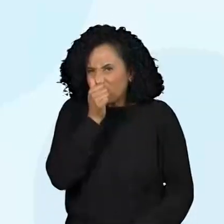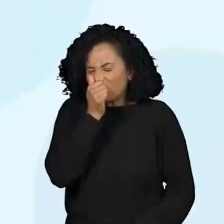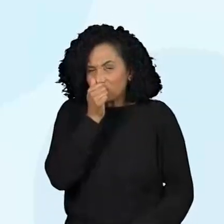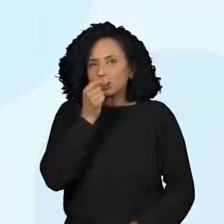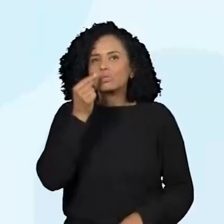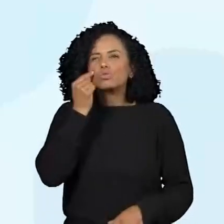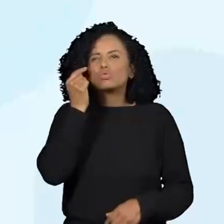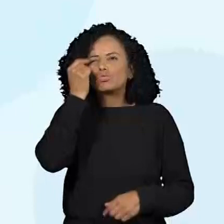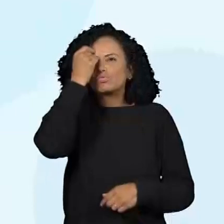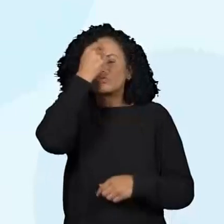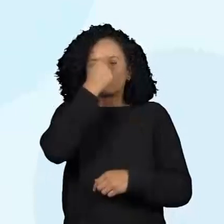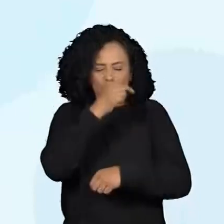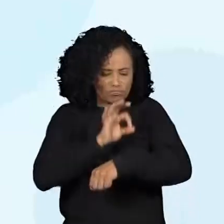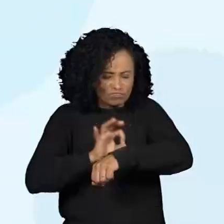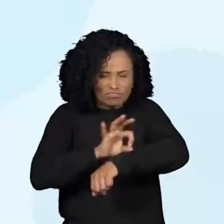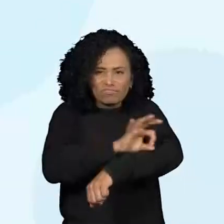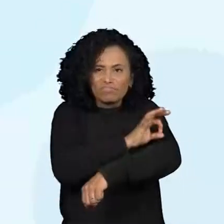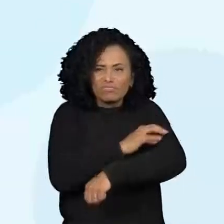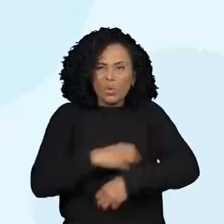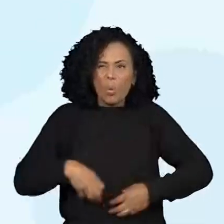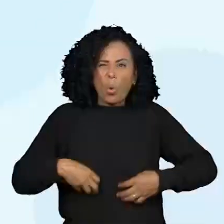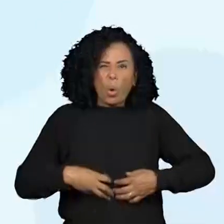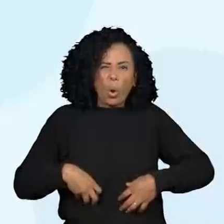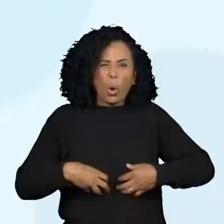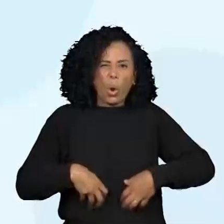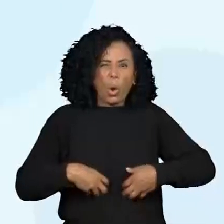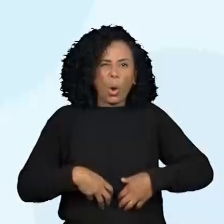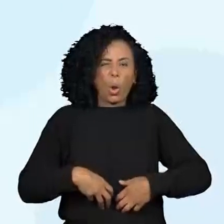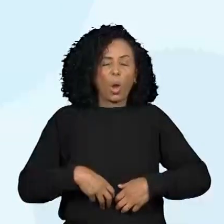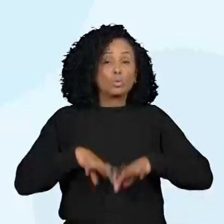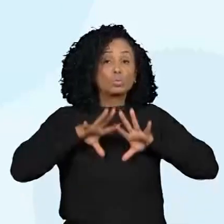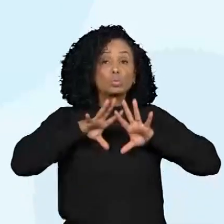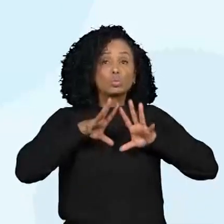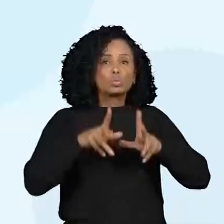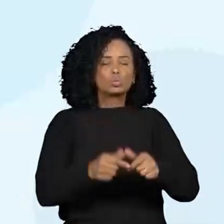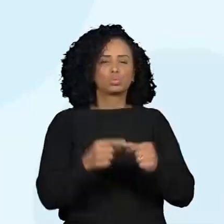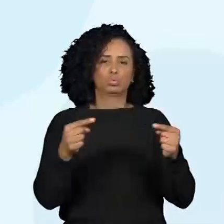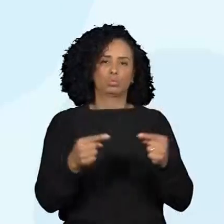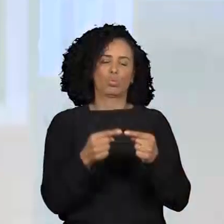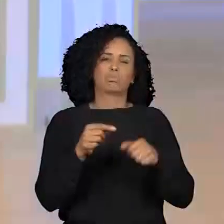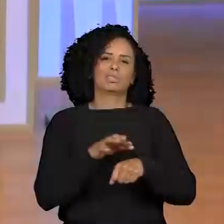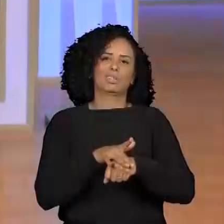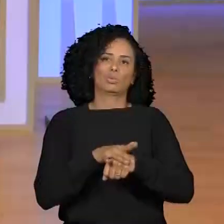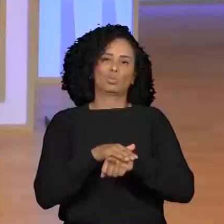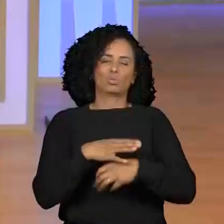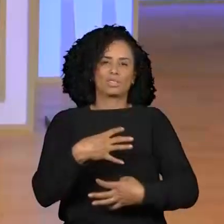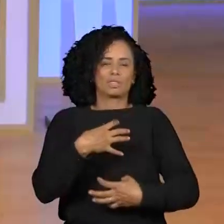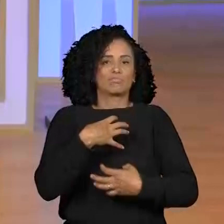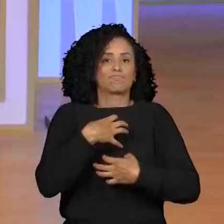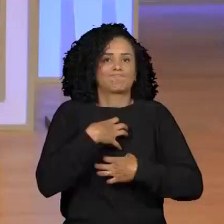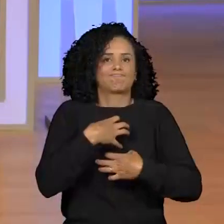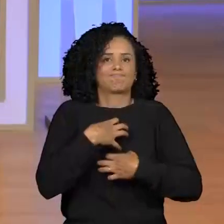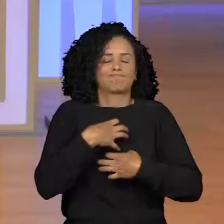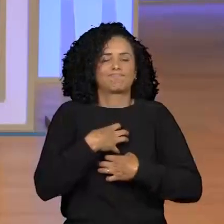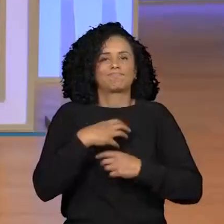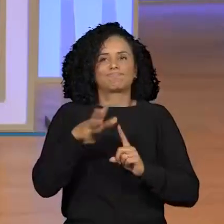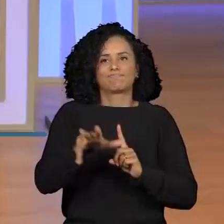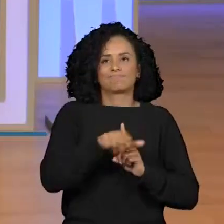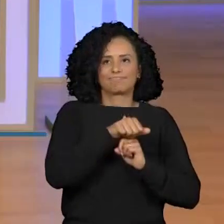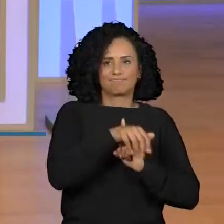pintinhas pelo corpo, dor de estômago. Tudo isso são sintomas de doenças que podem ser causadas